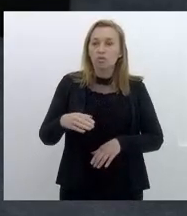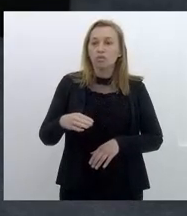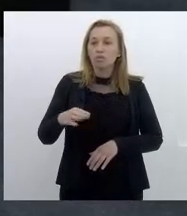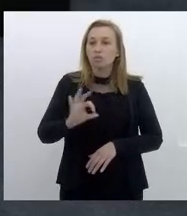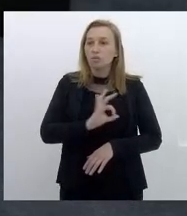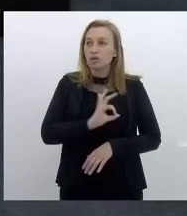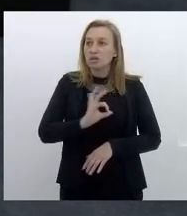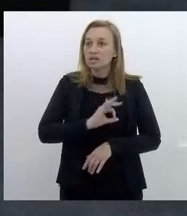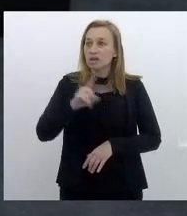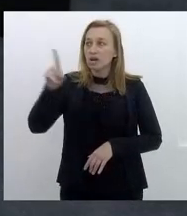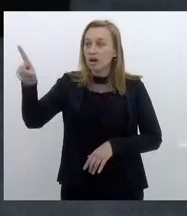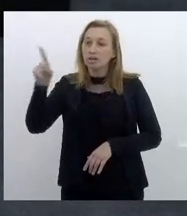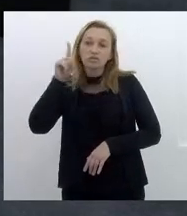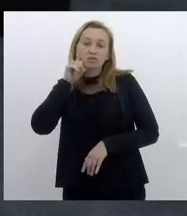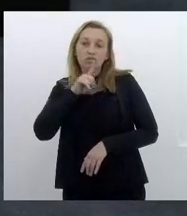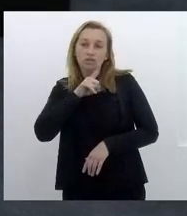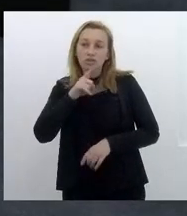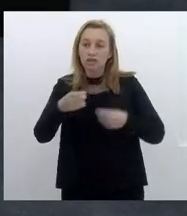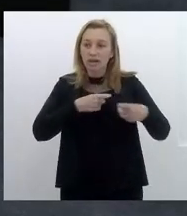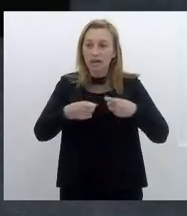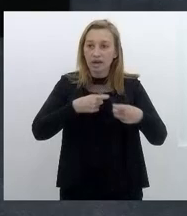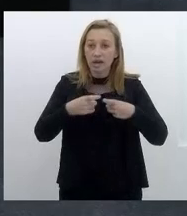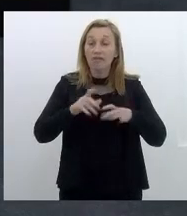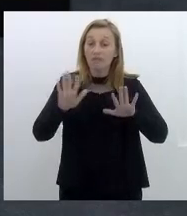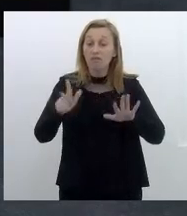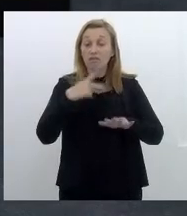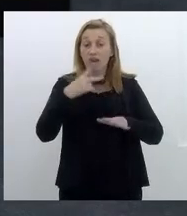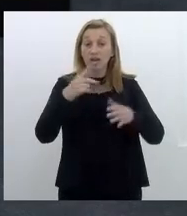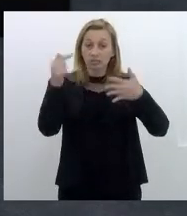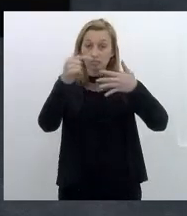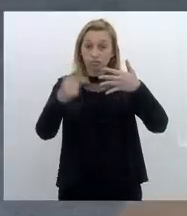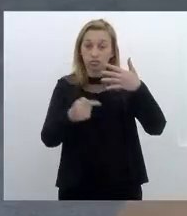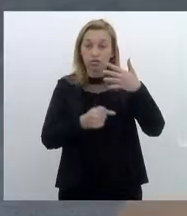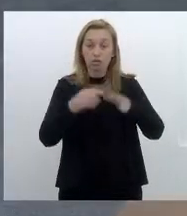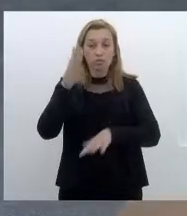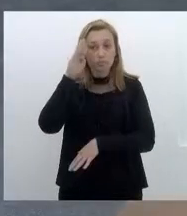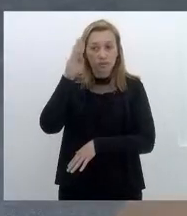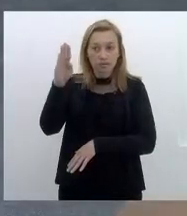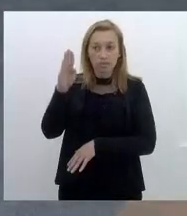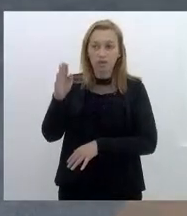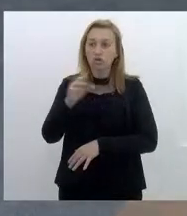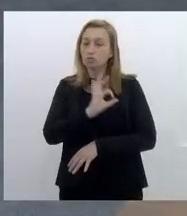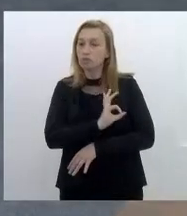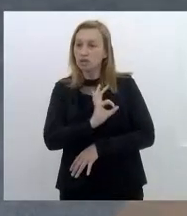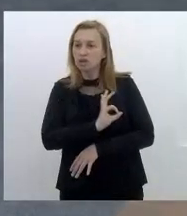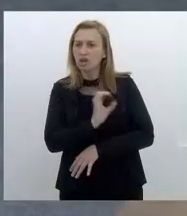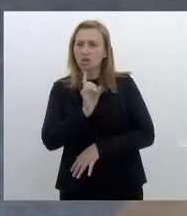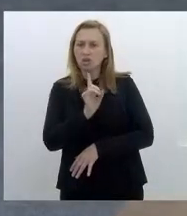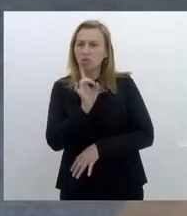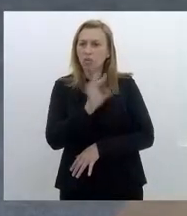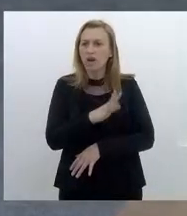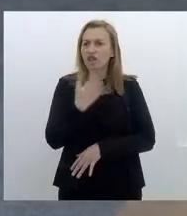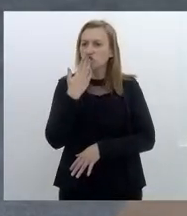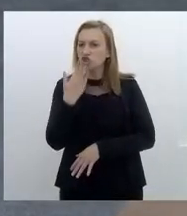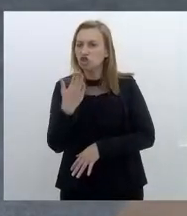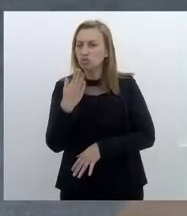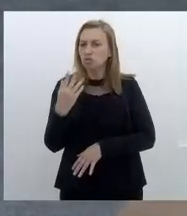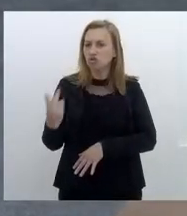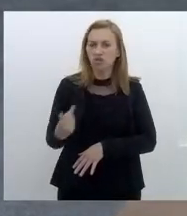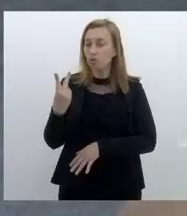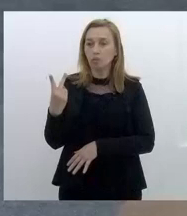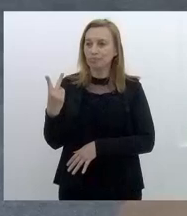ou seja falarmos de questões específicas da polícia policiais não era um tipo de